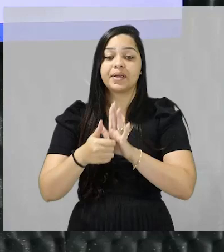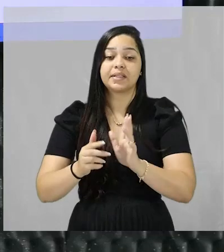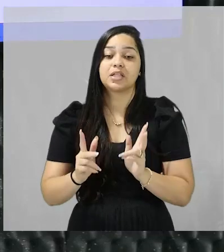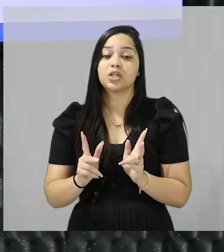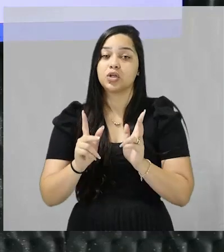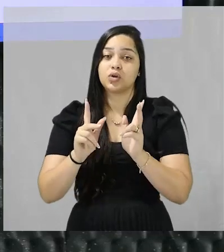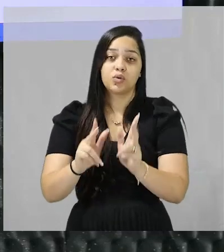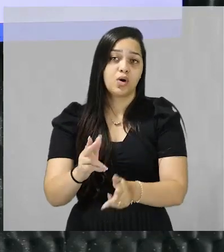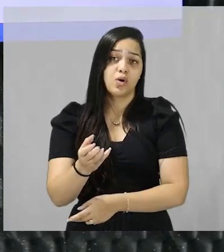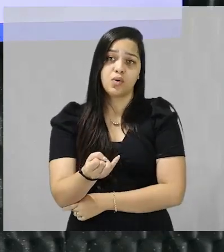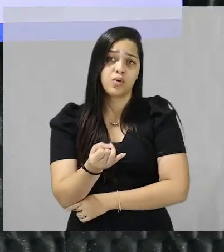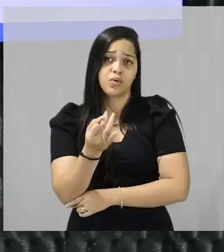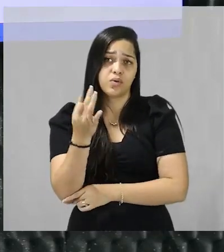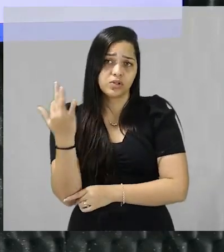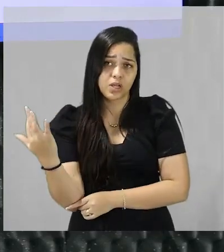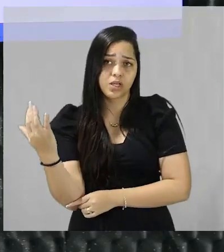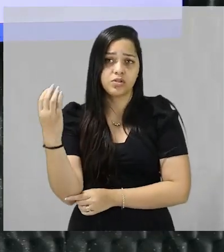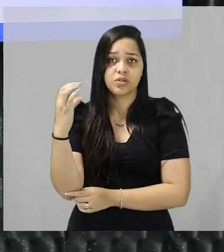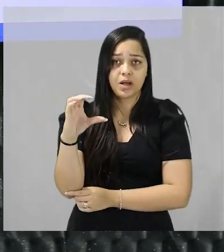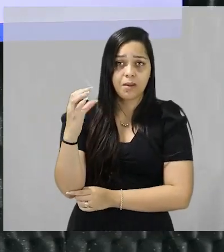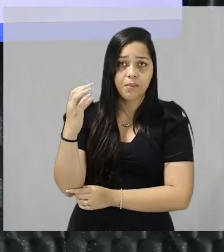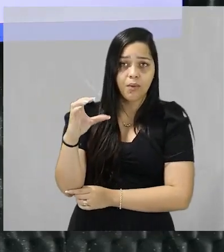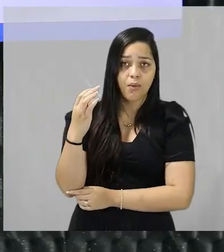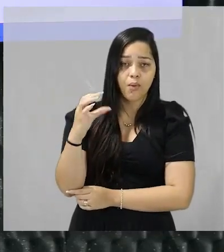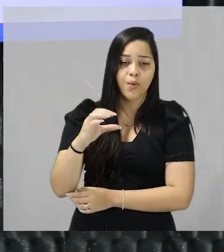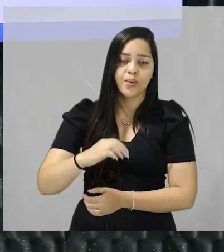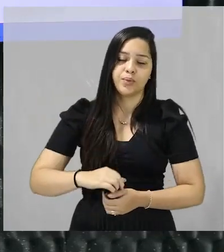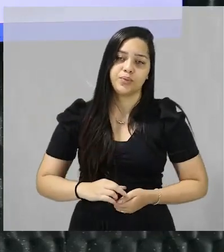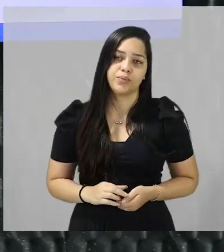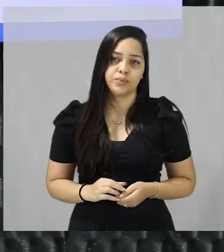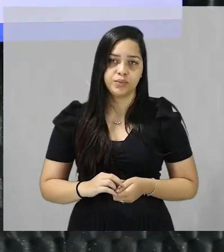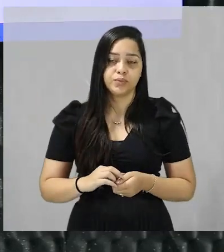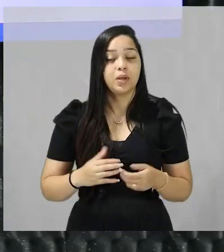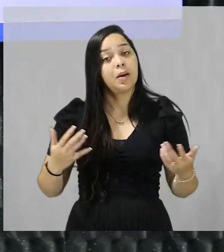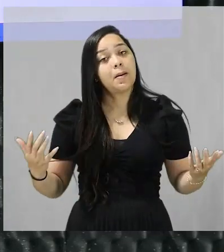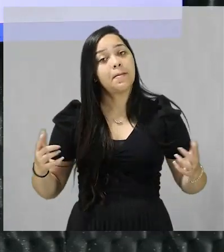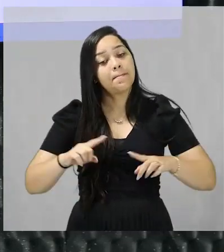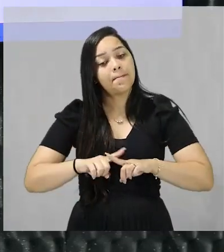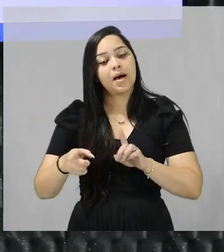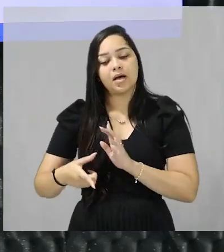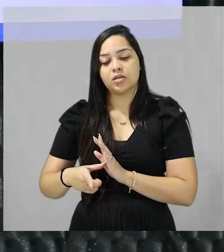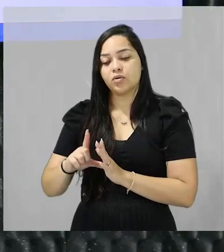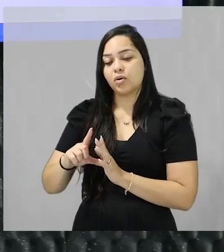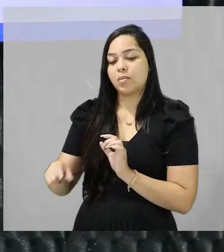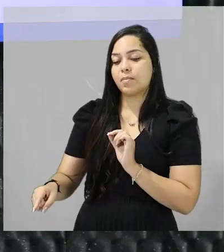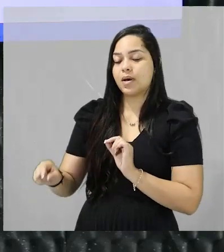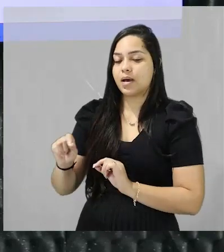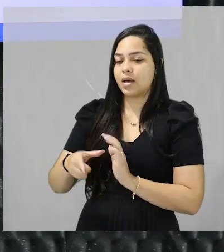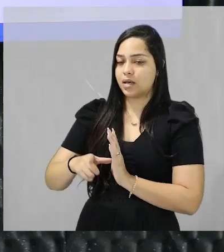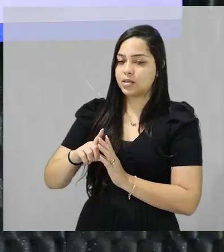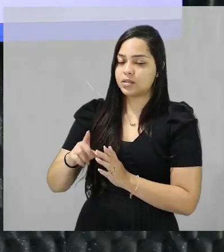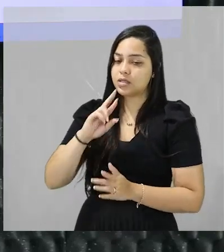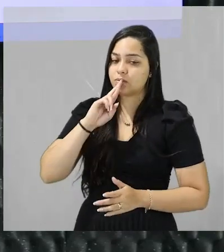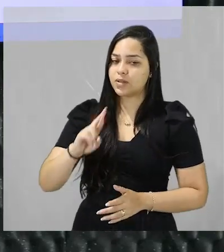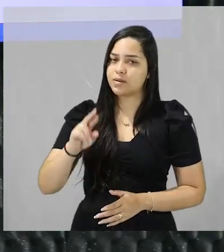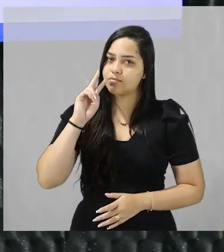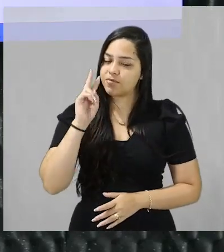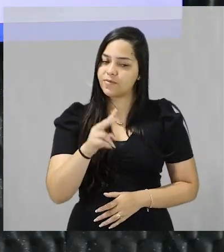mesma quantidade de carbonos, tá bom? Mas, voltando aqui para a resolução, olha